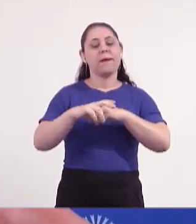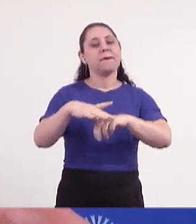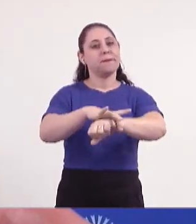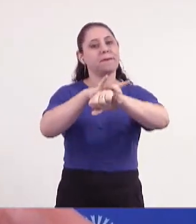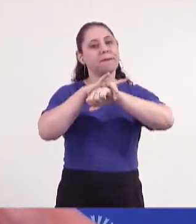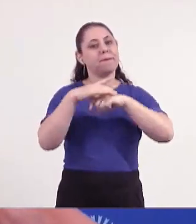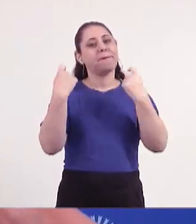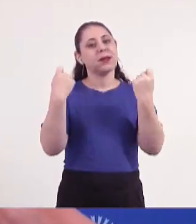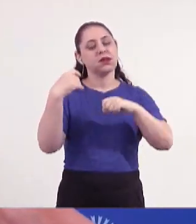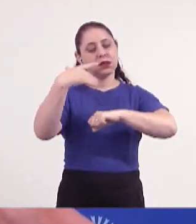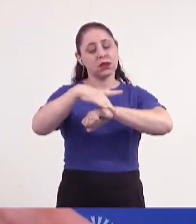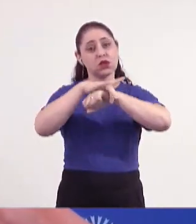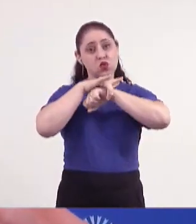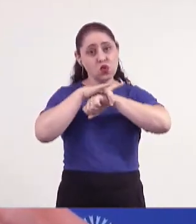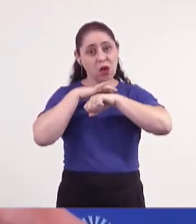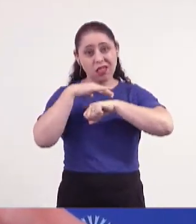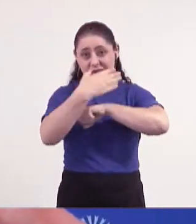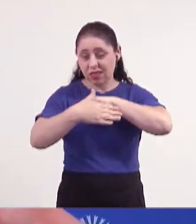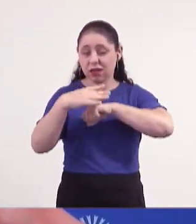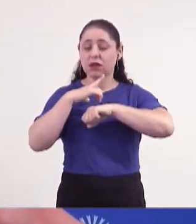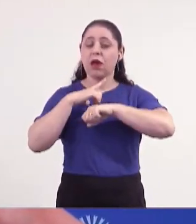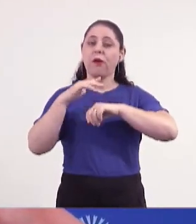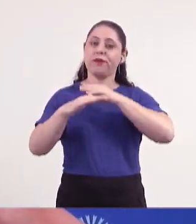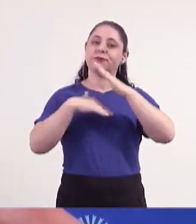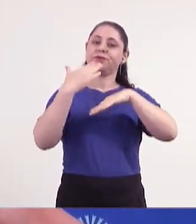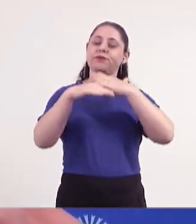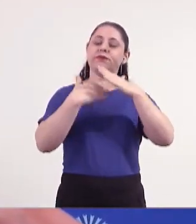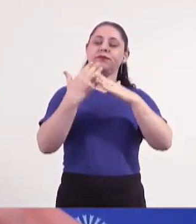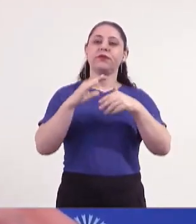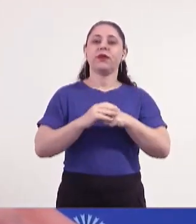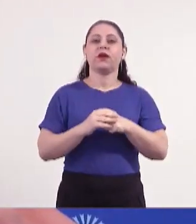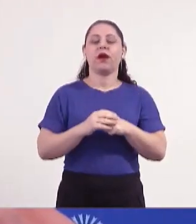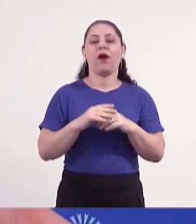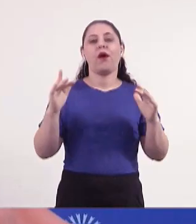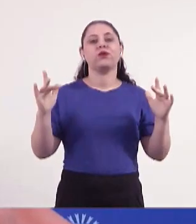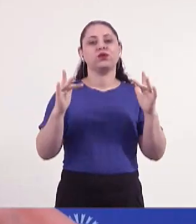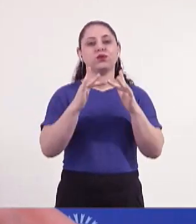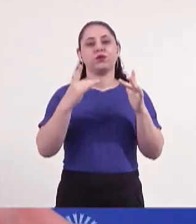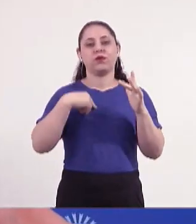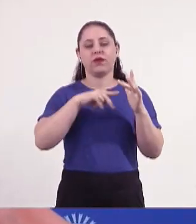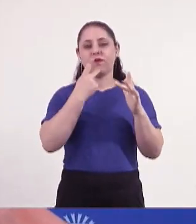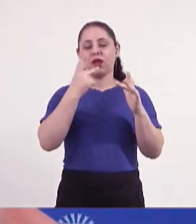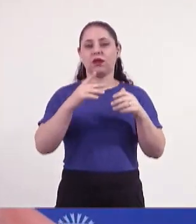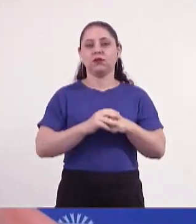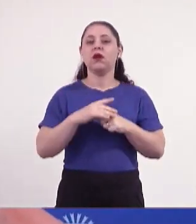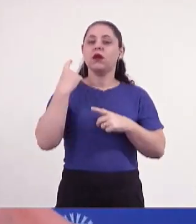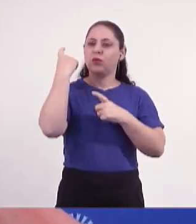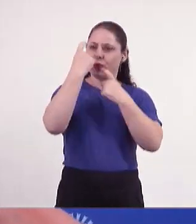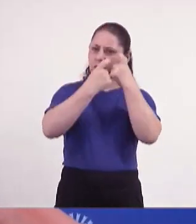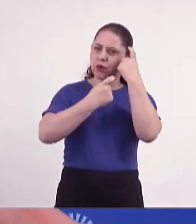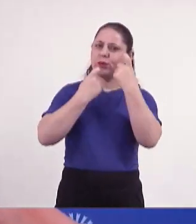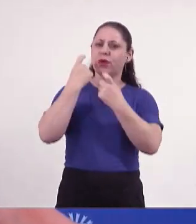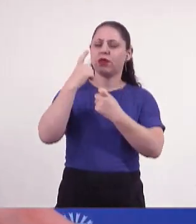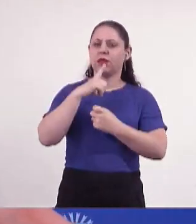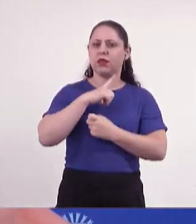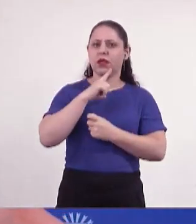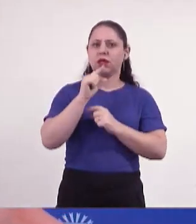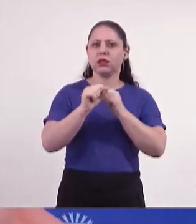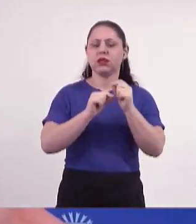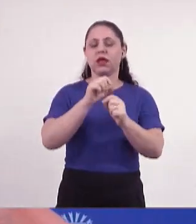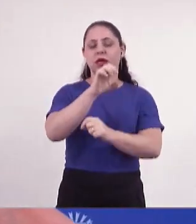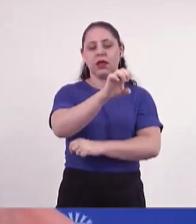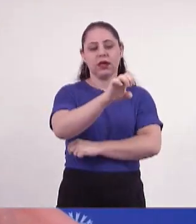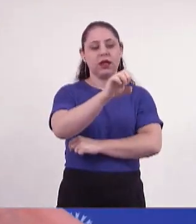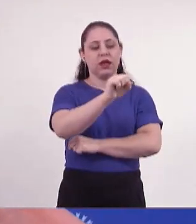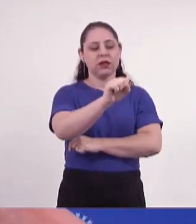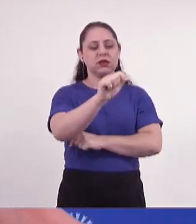dar condições para que esse desenvolvimento chegue. Aquele conceito que nós falamos aí, toda uma preocupação, esse ESG,